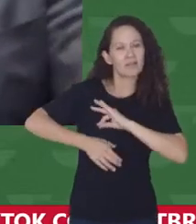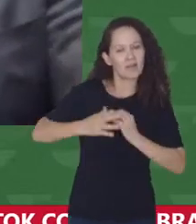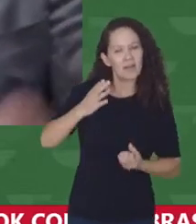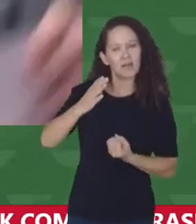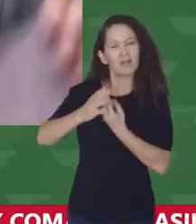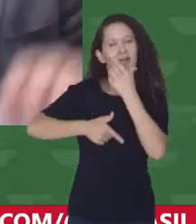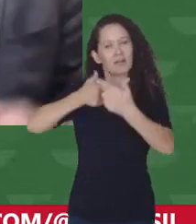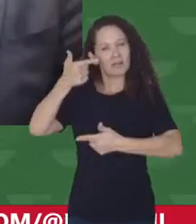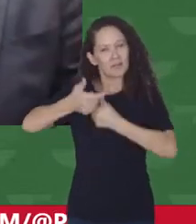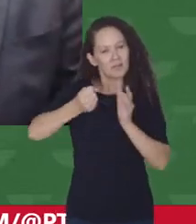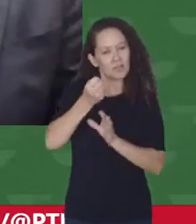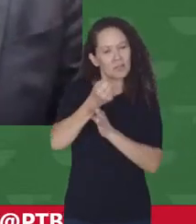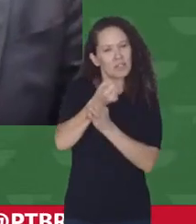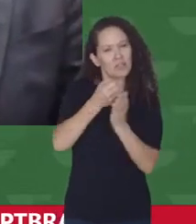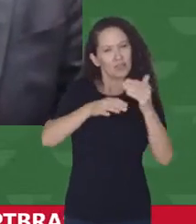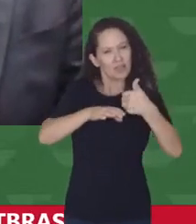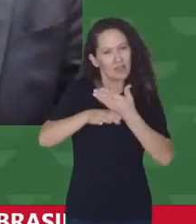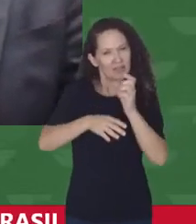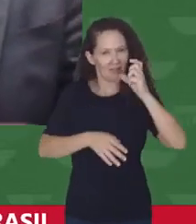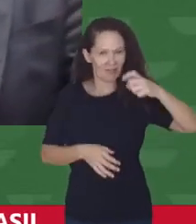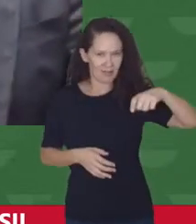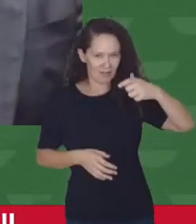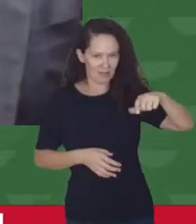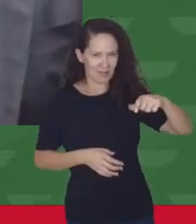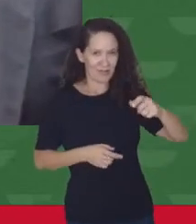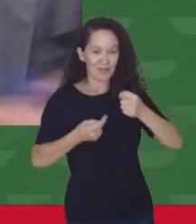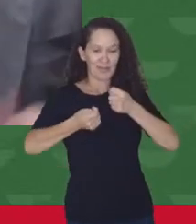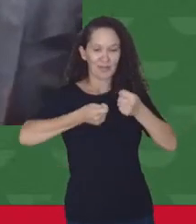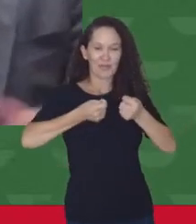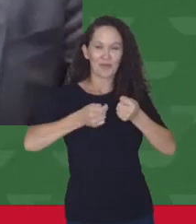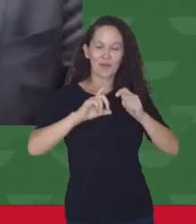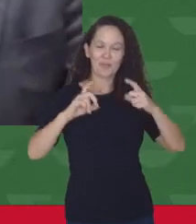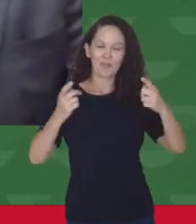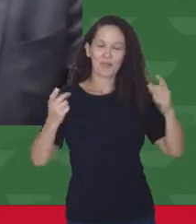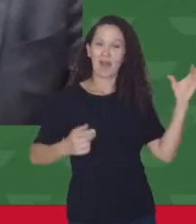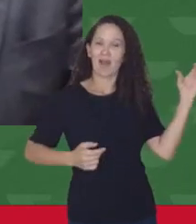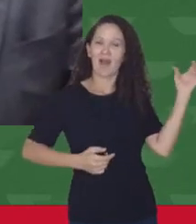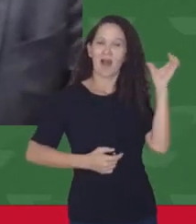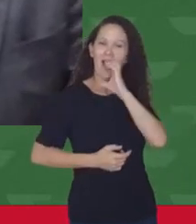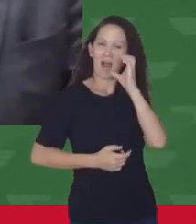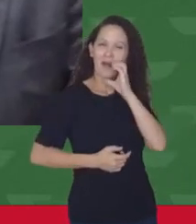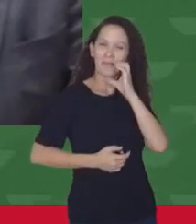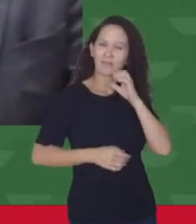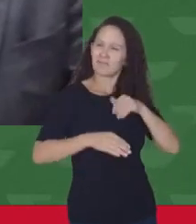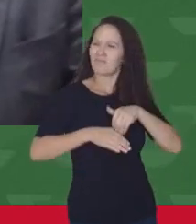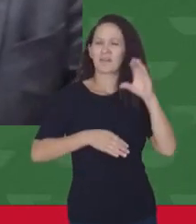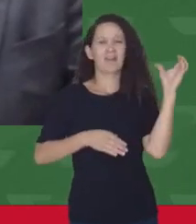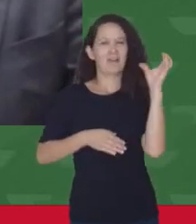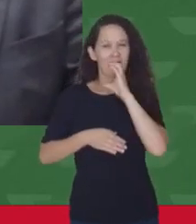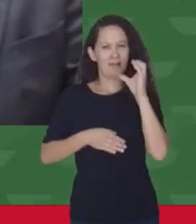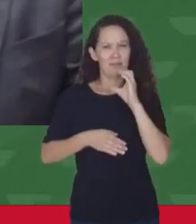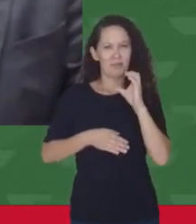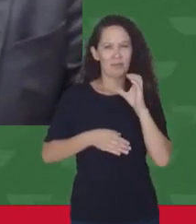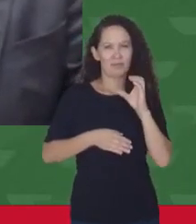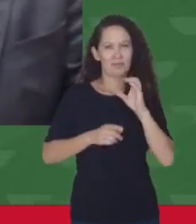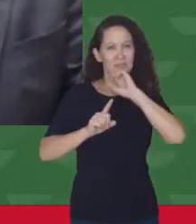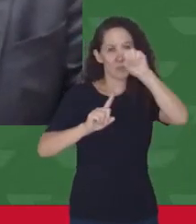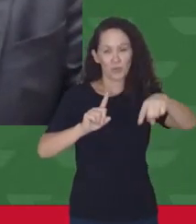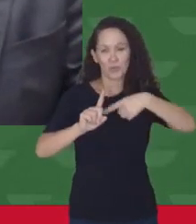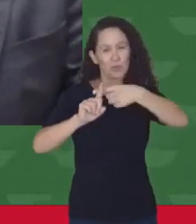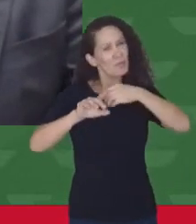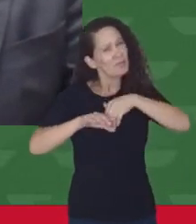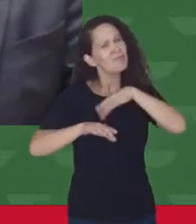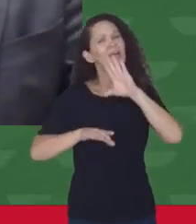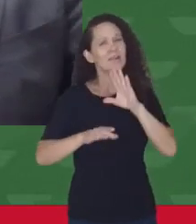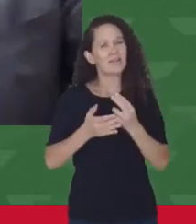emprego e garantir acesso a crédito, a economia passou a crescer num ritmo muito maior, mais que o dobro, na verdade, dos